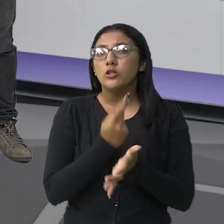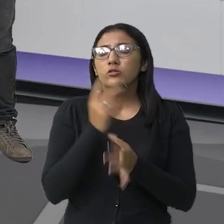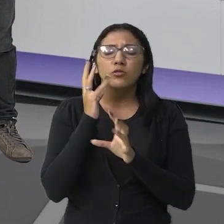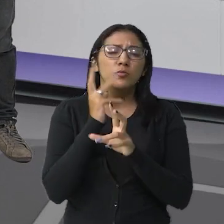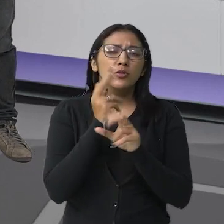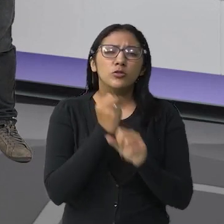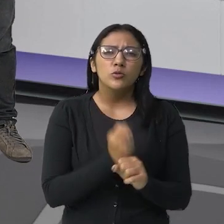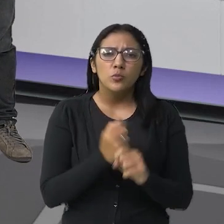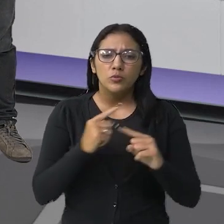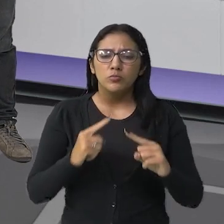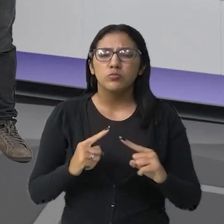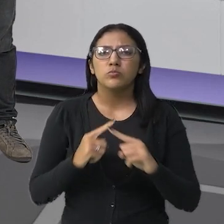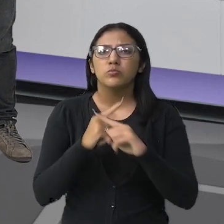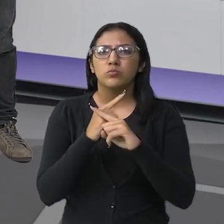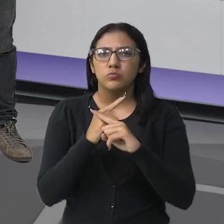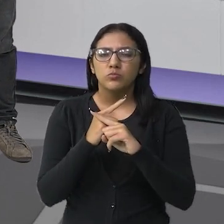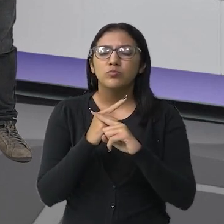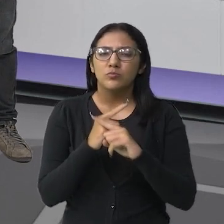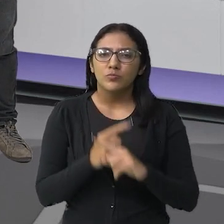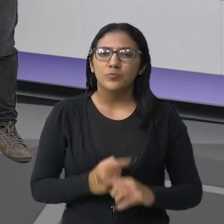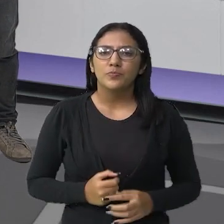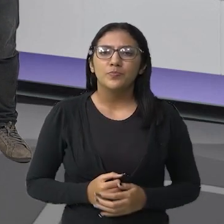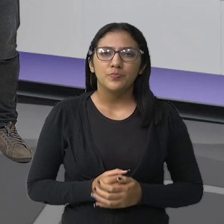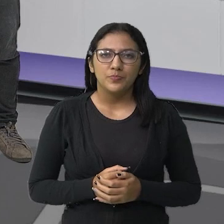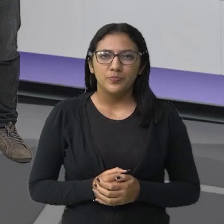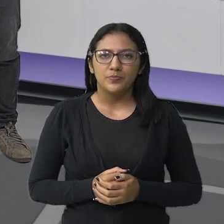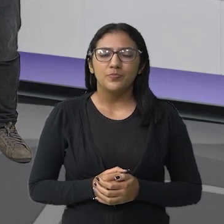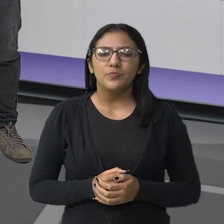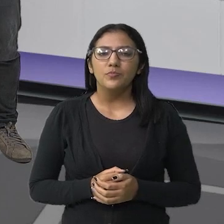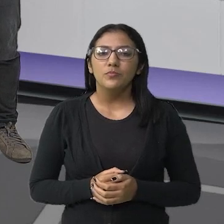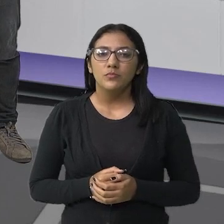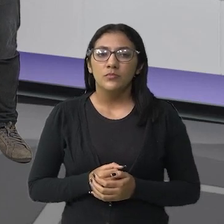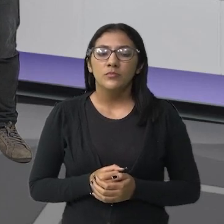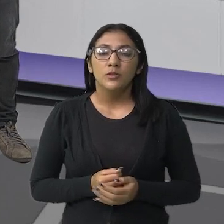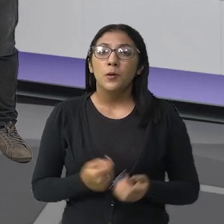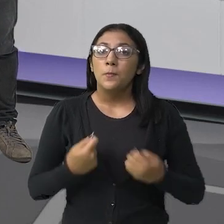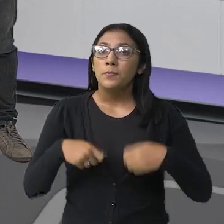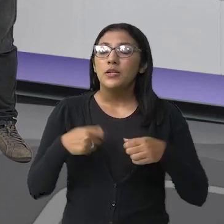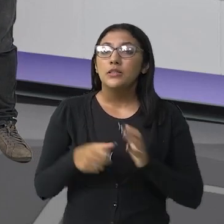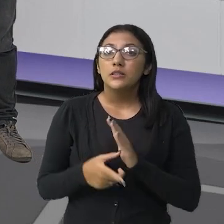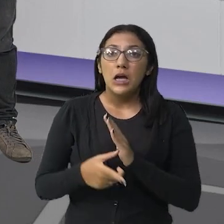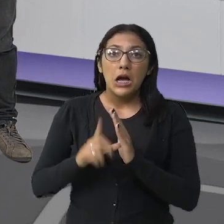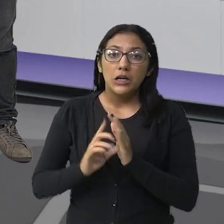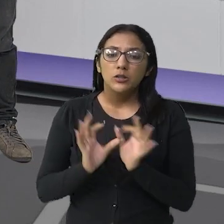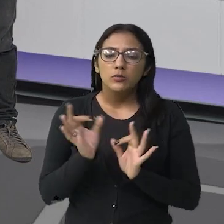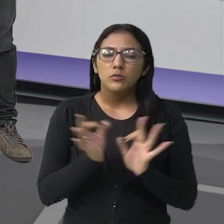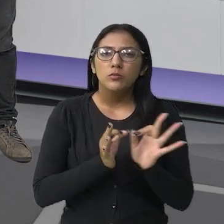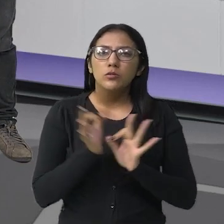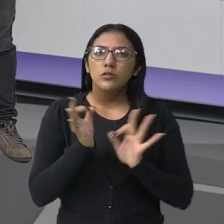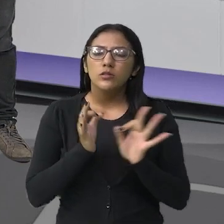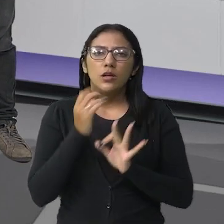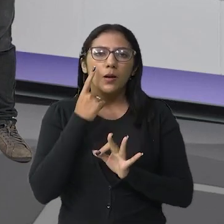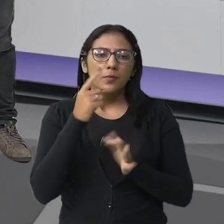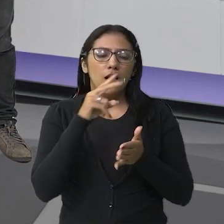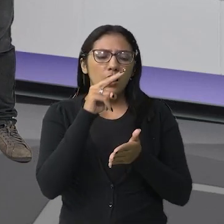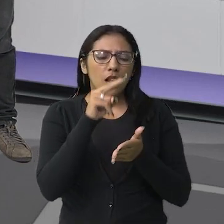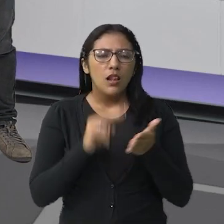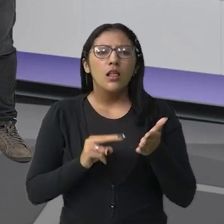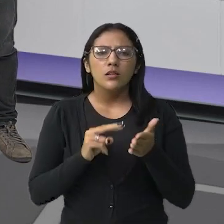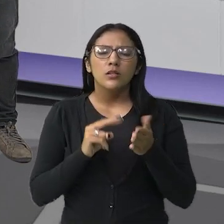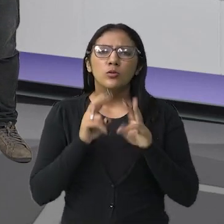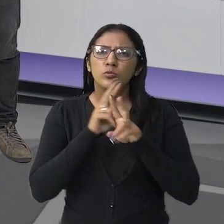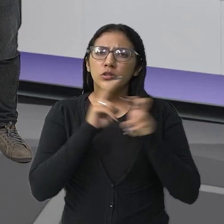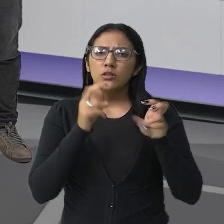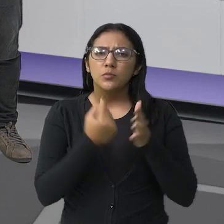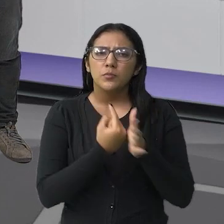3 simples? A gente vai ter, então, que desenvolver, né, a partir do nosso enunciado. Então, olha só,